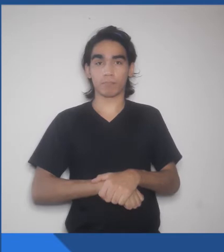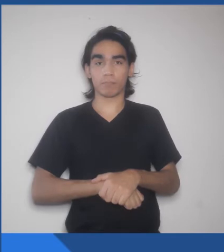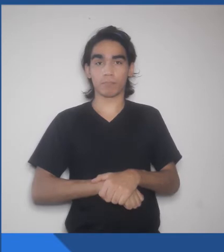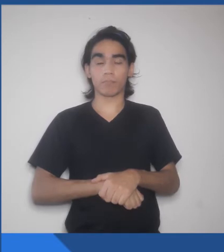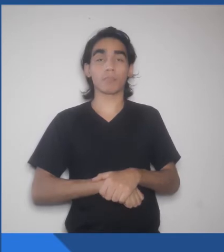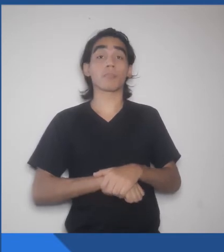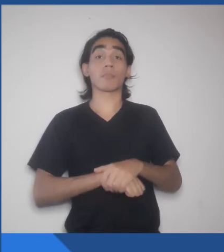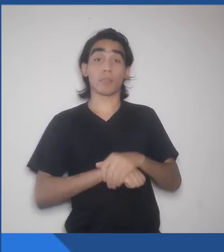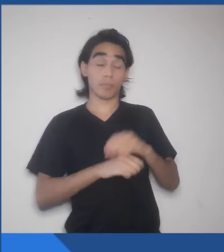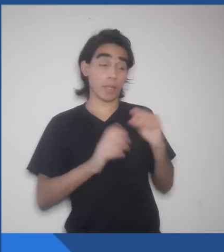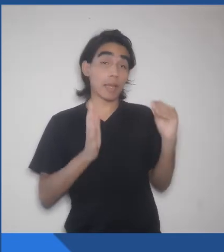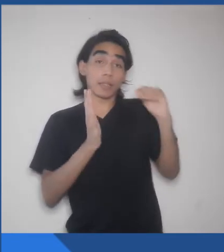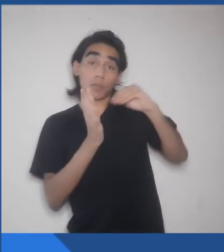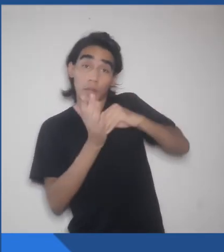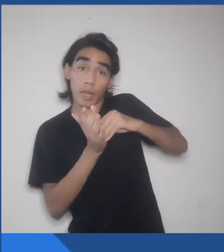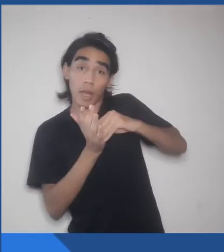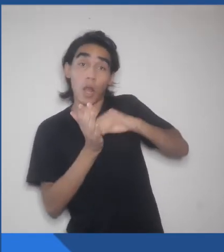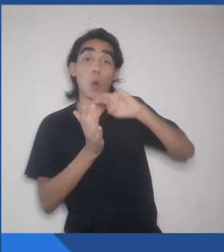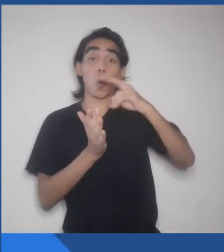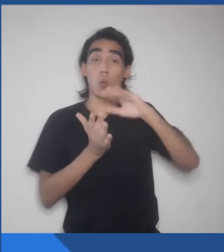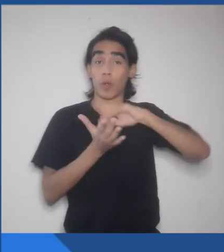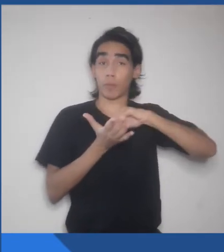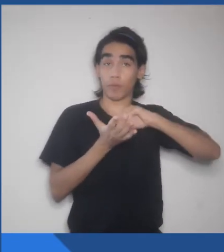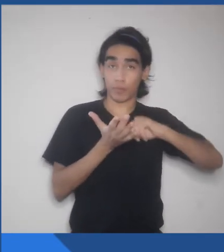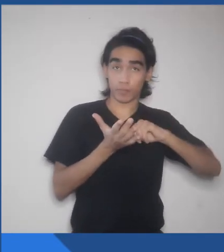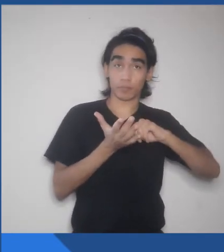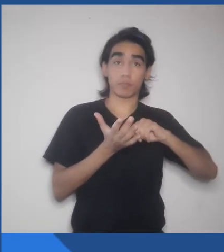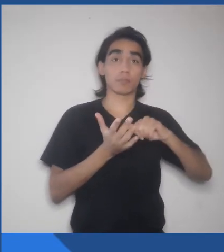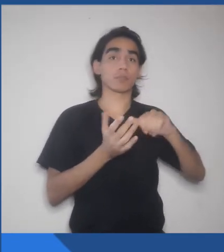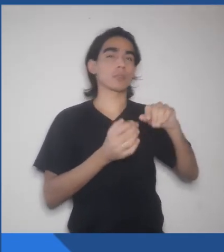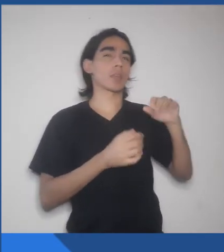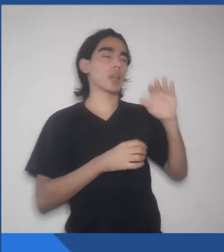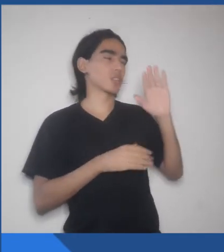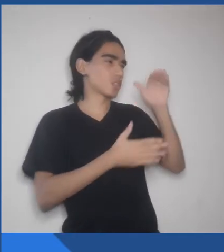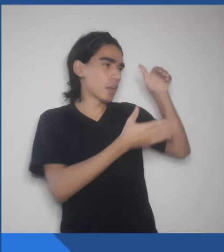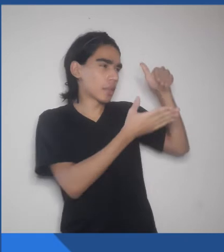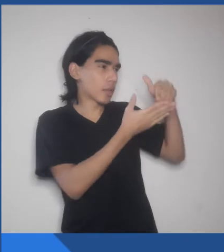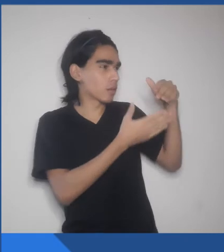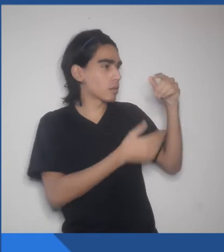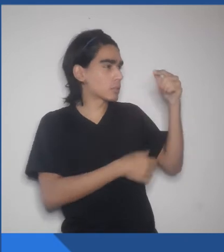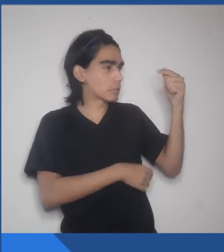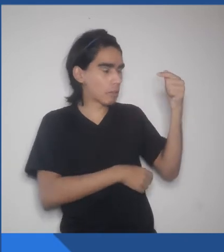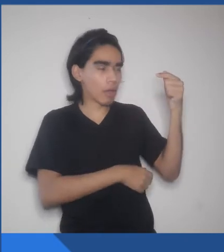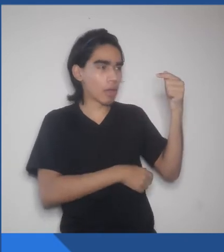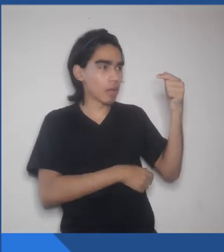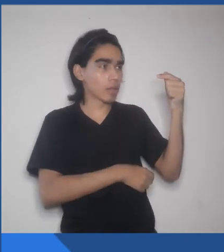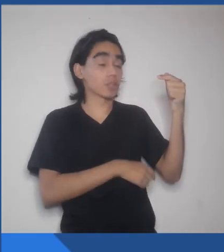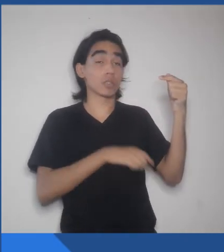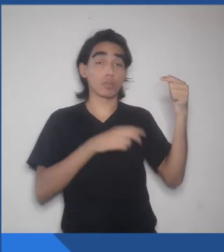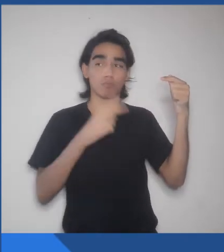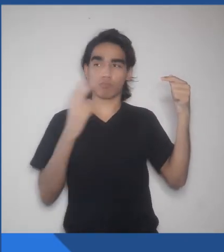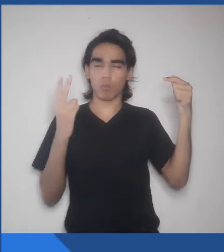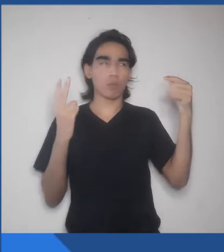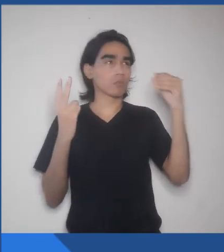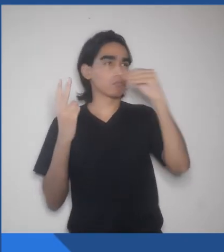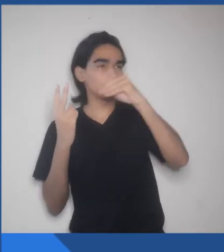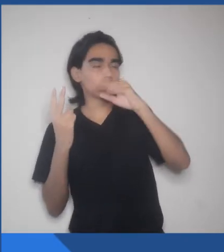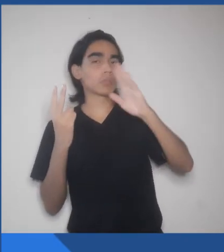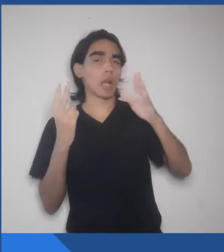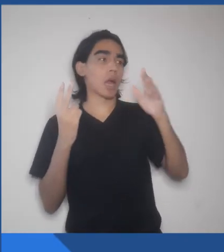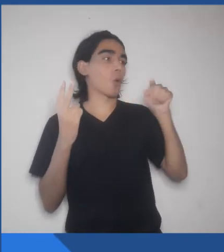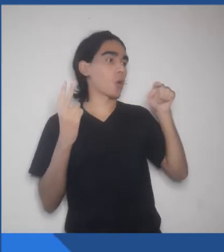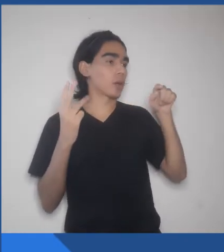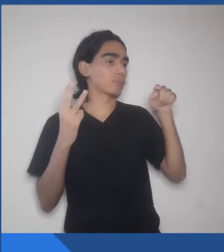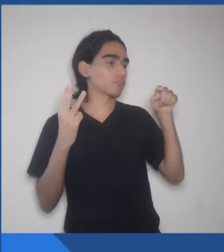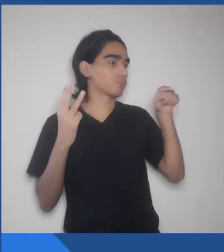Vou em adicionar, remover. E vou colocar, a gente colocou o estudante 4, 5, 6 e 7 na turma 2. Então vamos